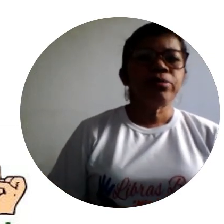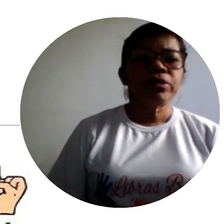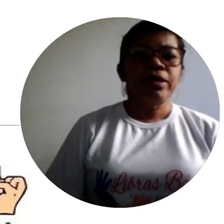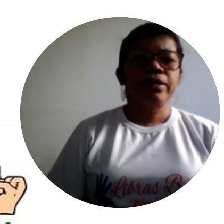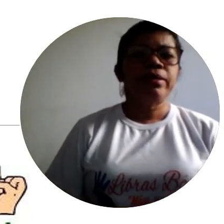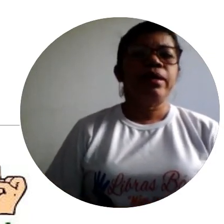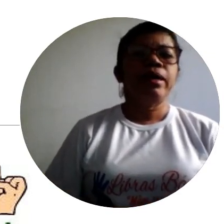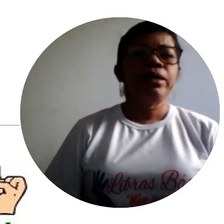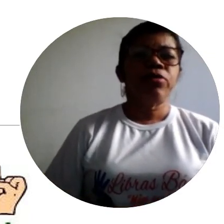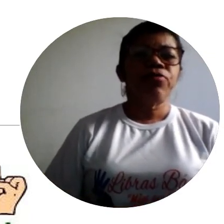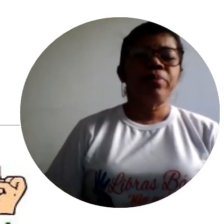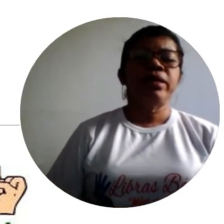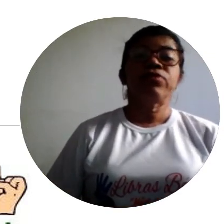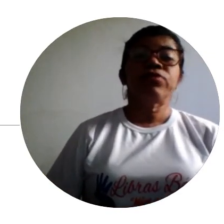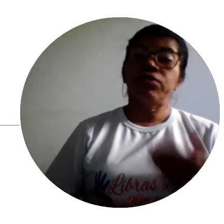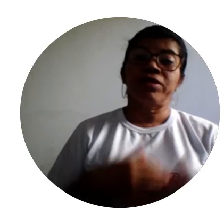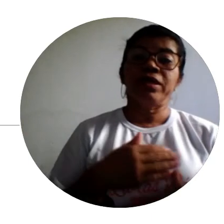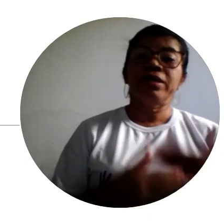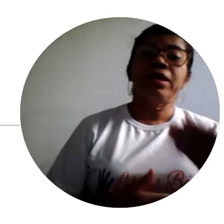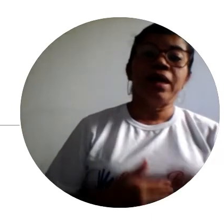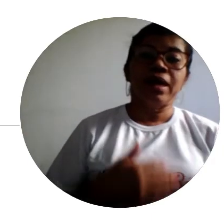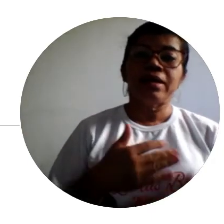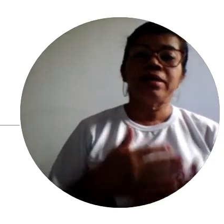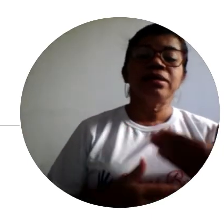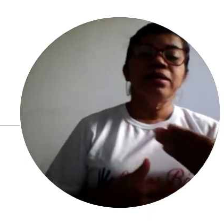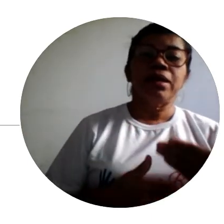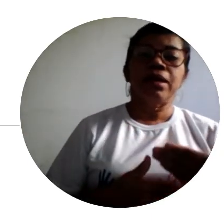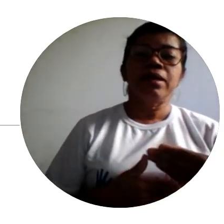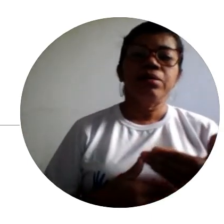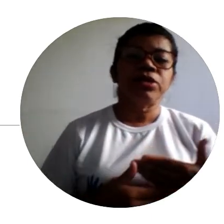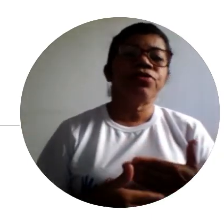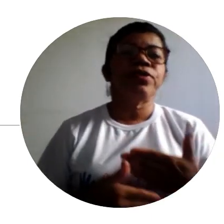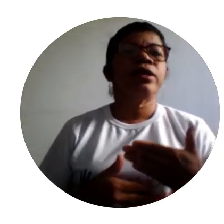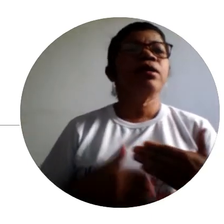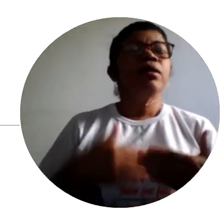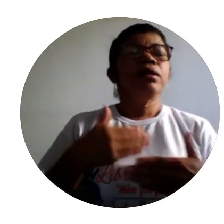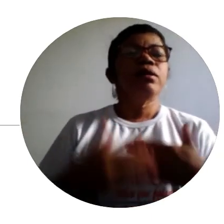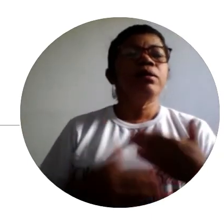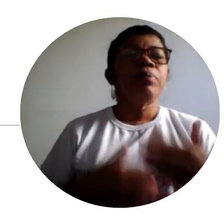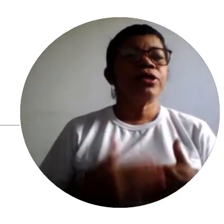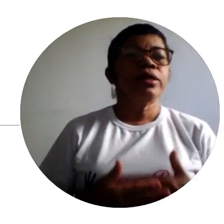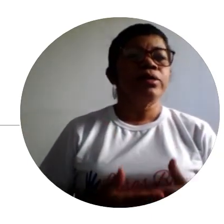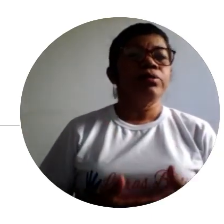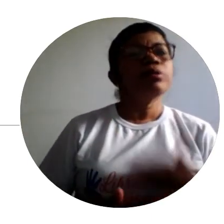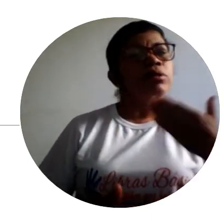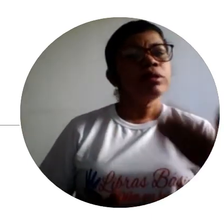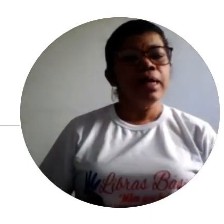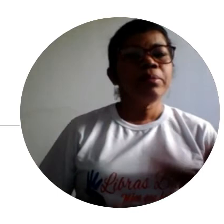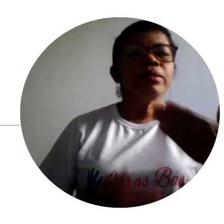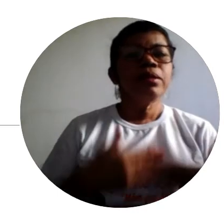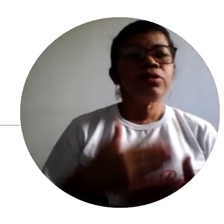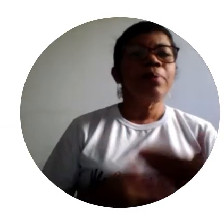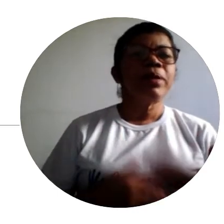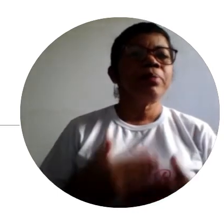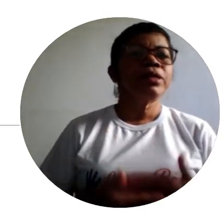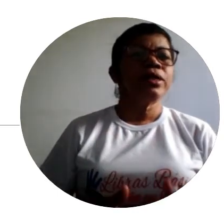E nós temos ainda, além do alfabeto, vocês vão treinando em casa, tá? Pra gente ver e praticando. Só